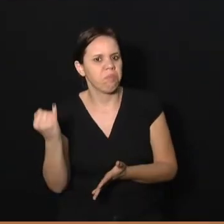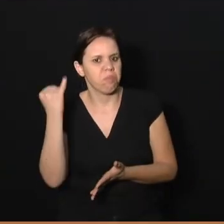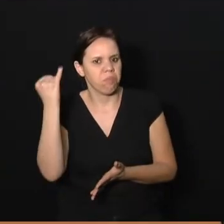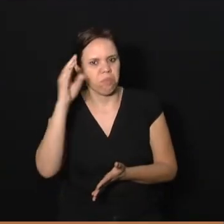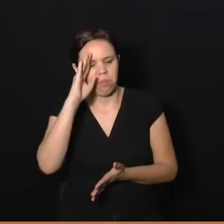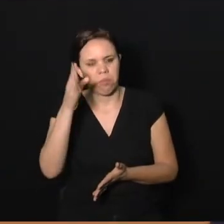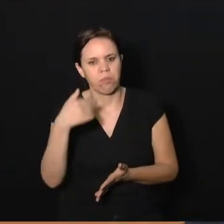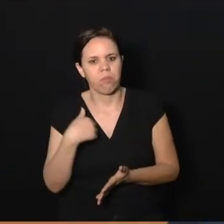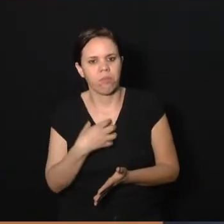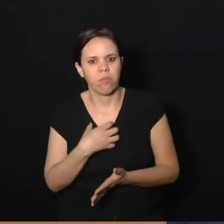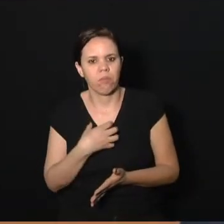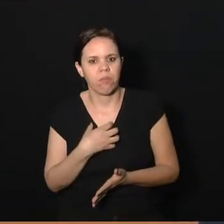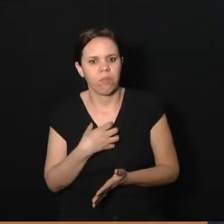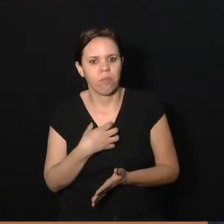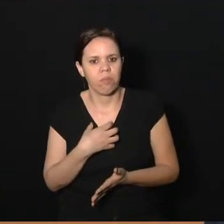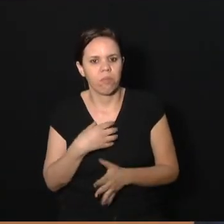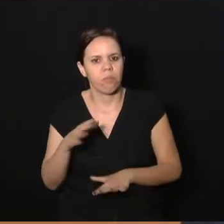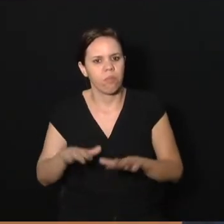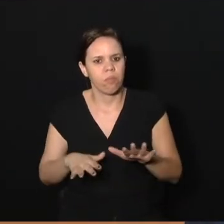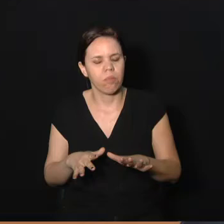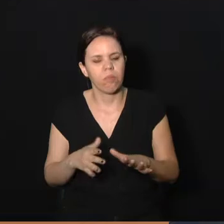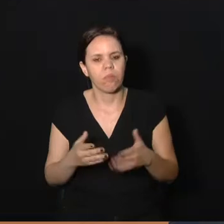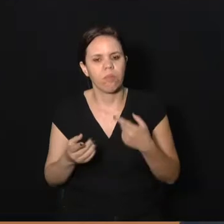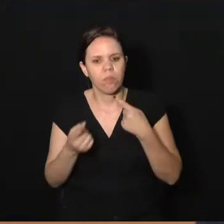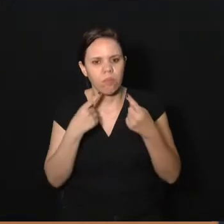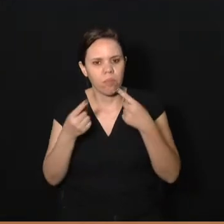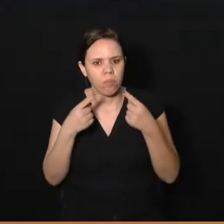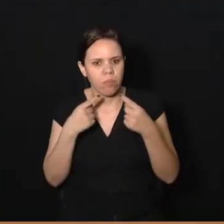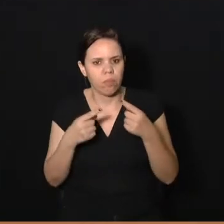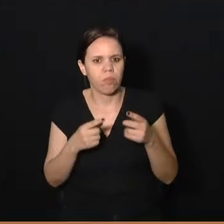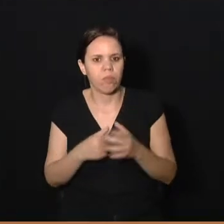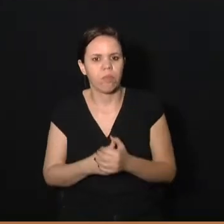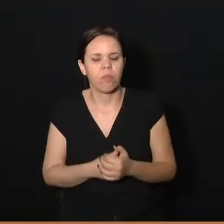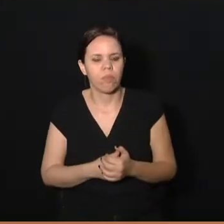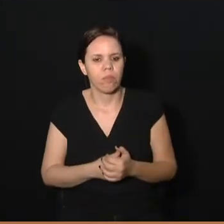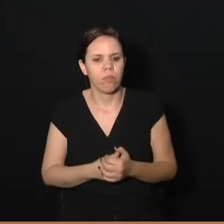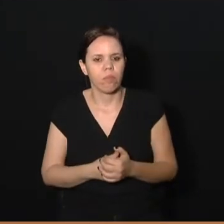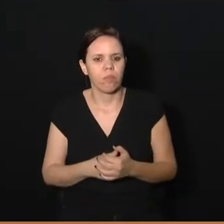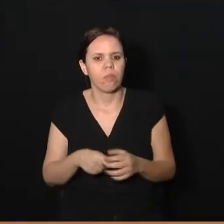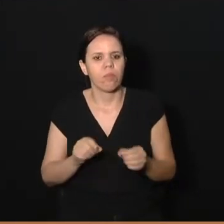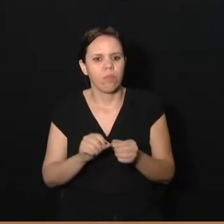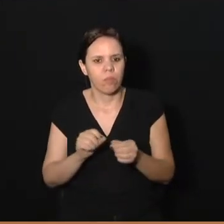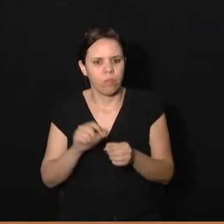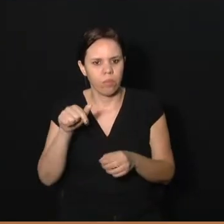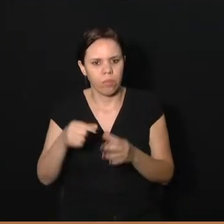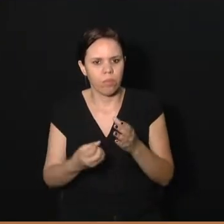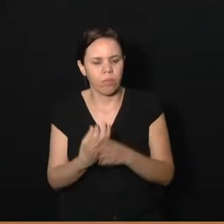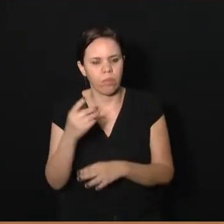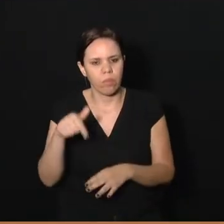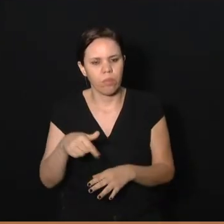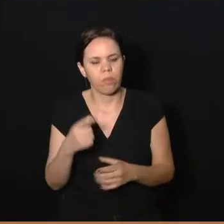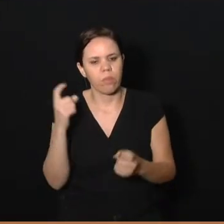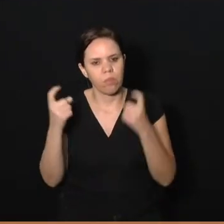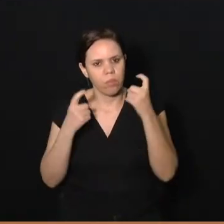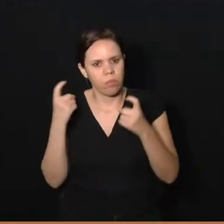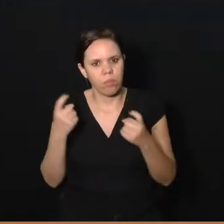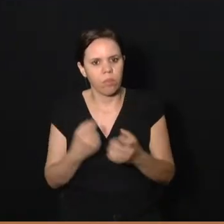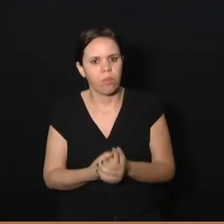importantíssimo. Eu fico, às vezes, até dialogando com o questionamento que já foi feito aqui, às vezes eu fico um pouco